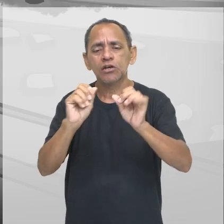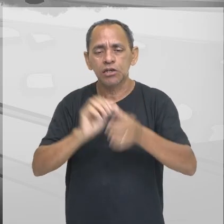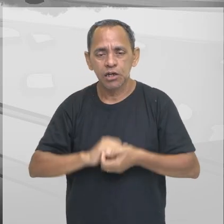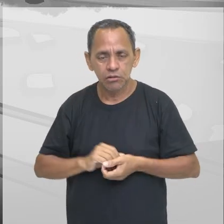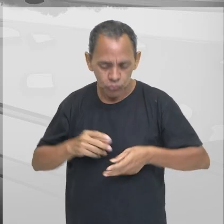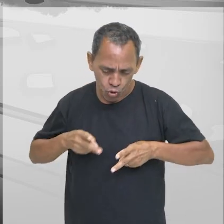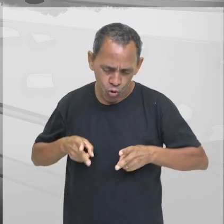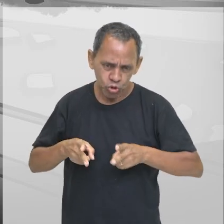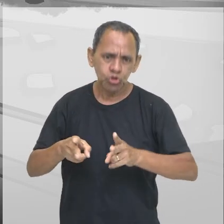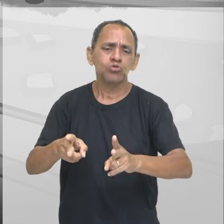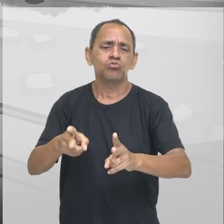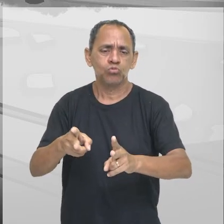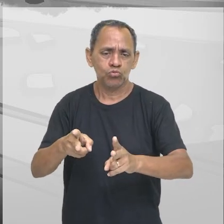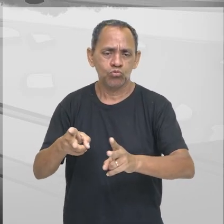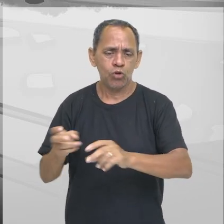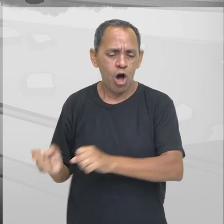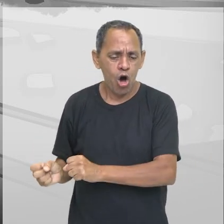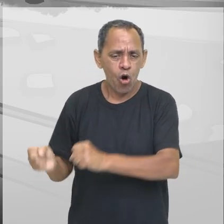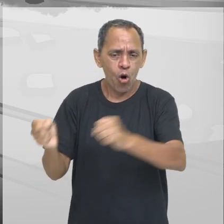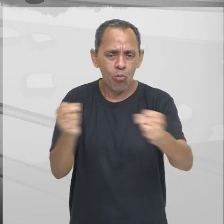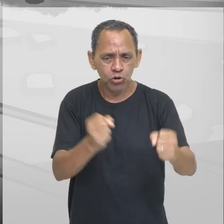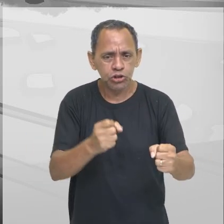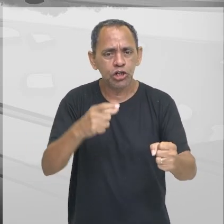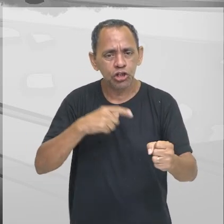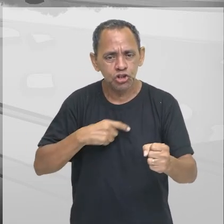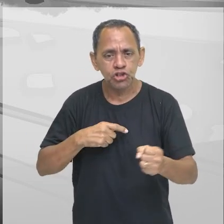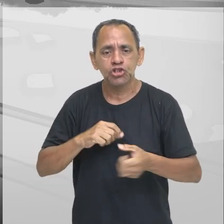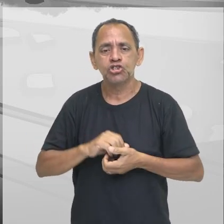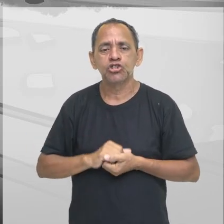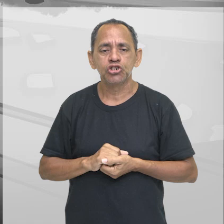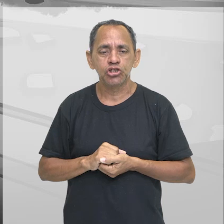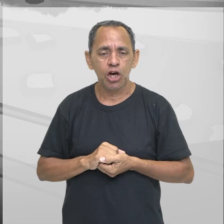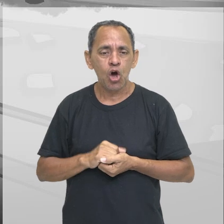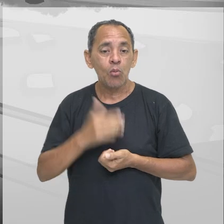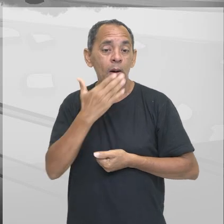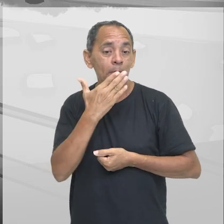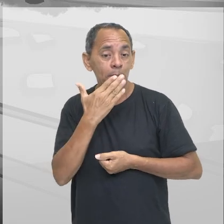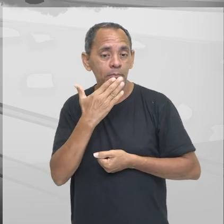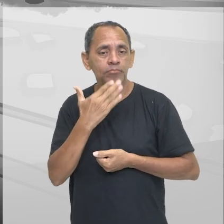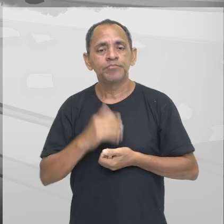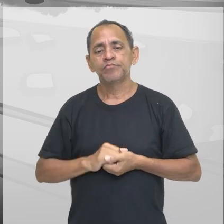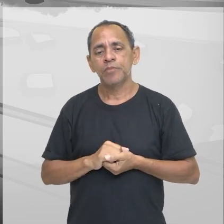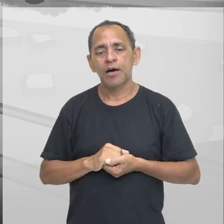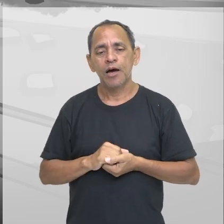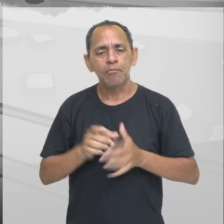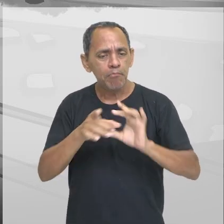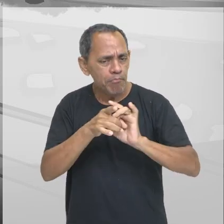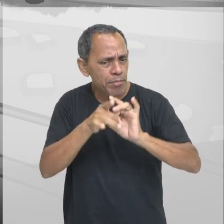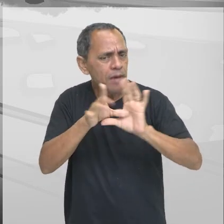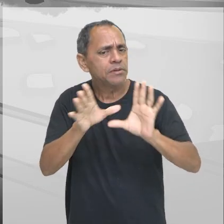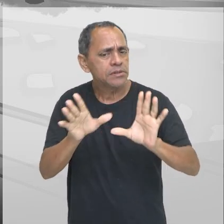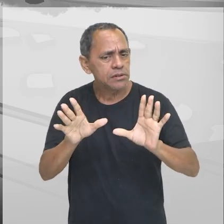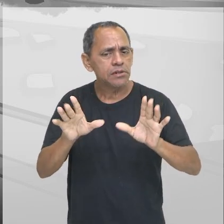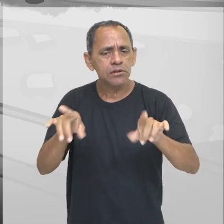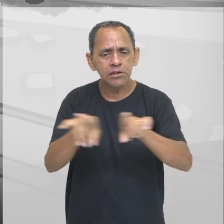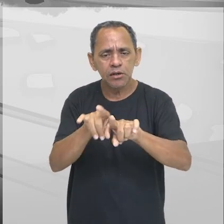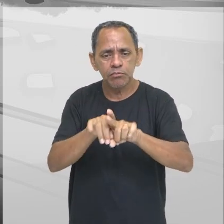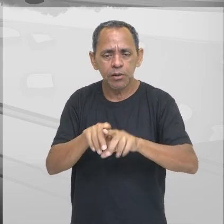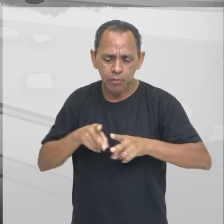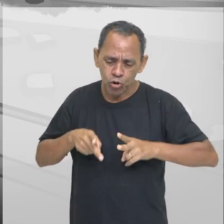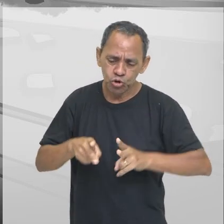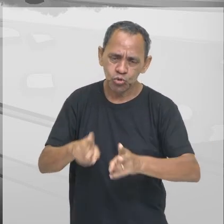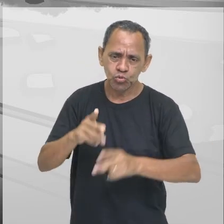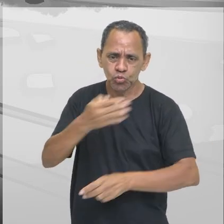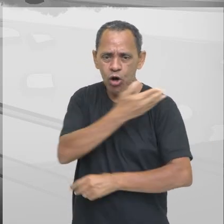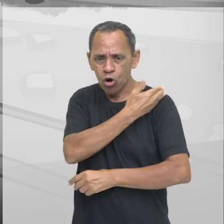digamos que uma autorização meio que informal para tomar o poder e instituir um governo, esse sim,